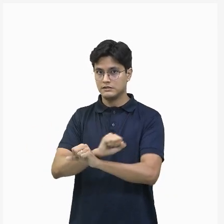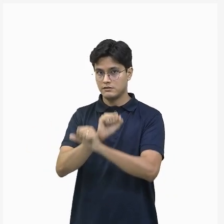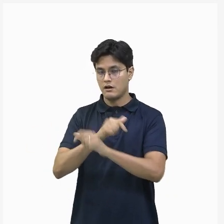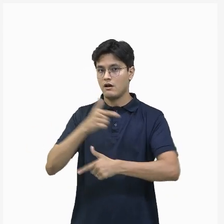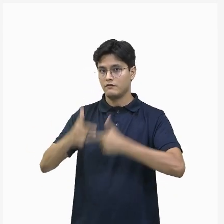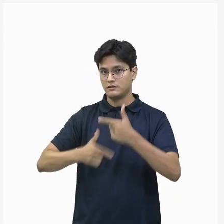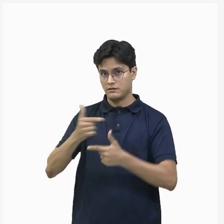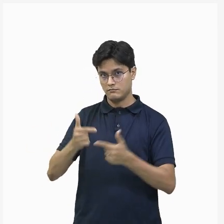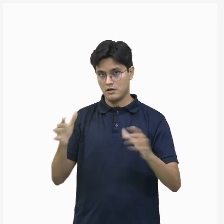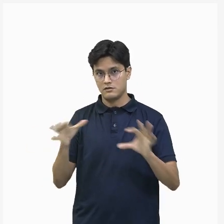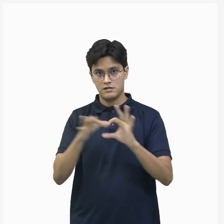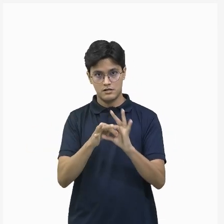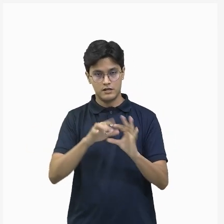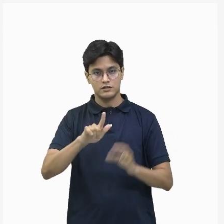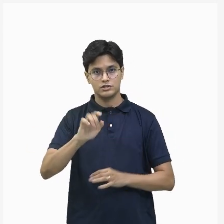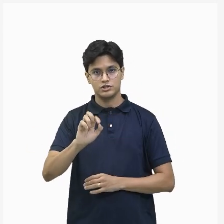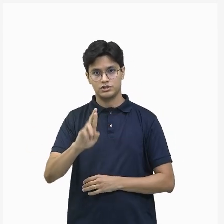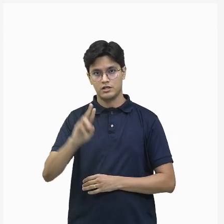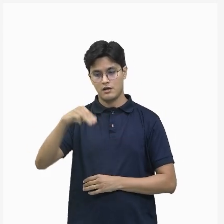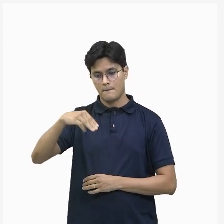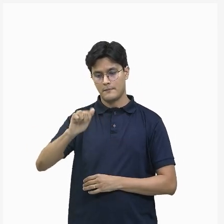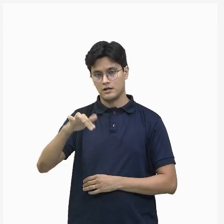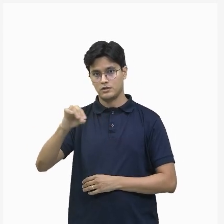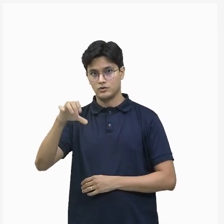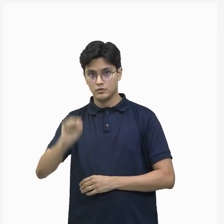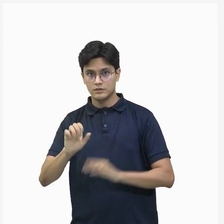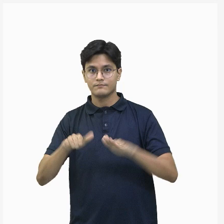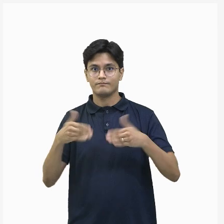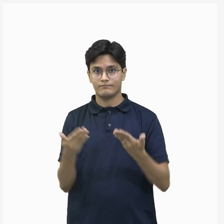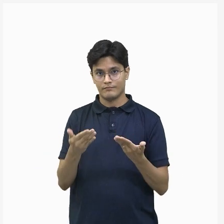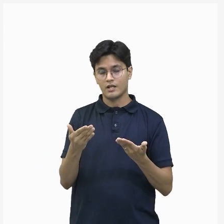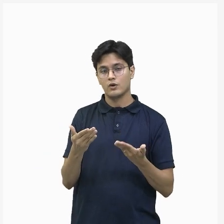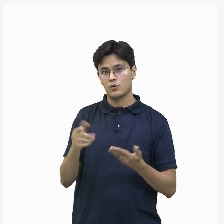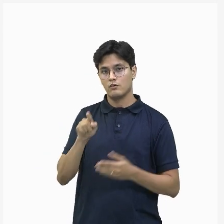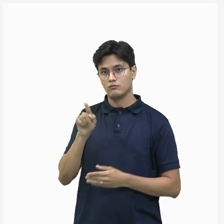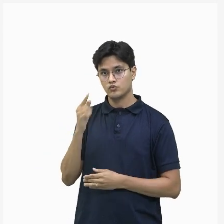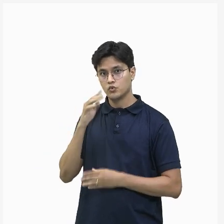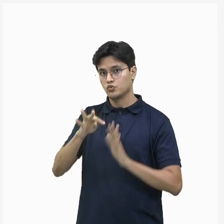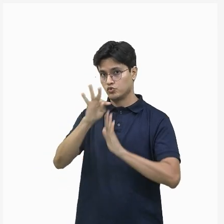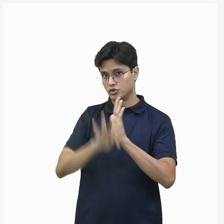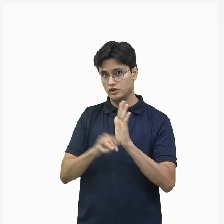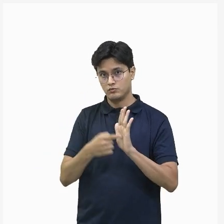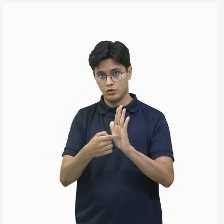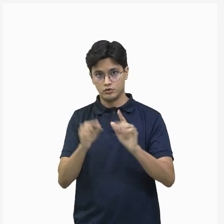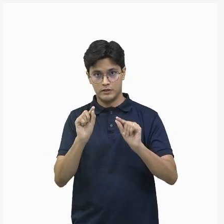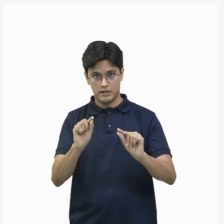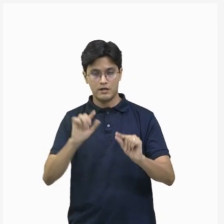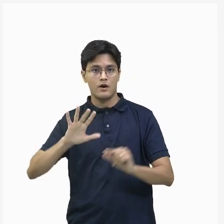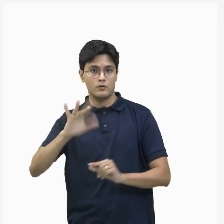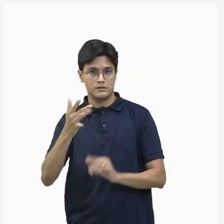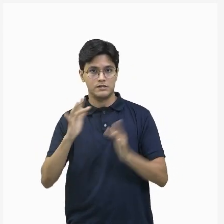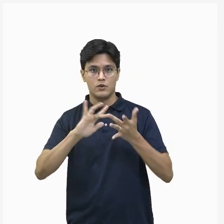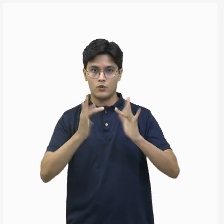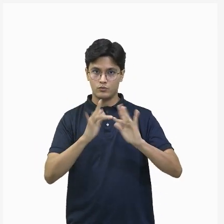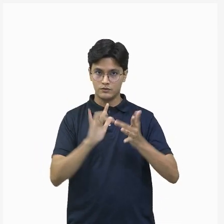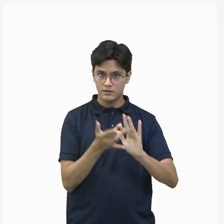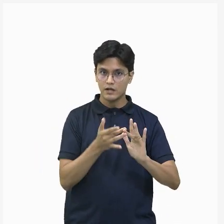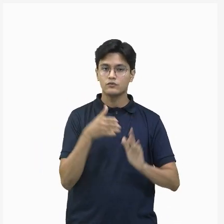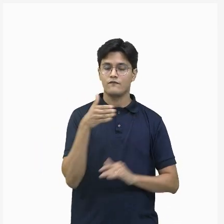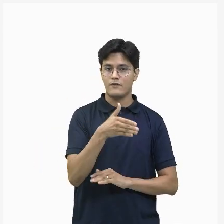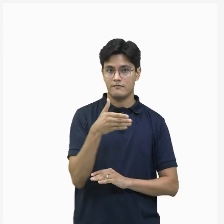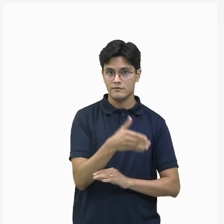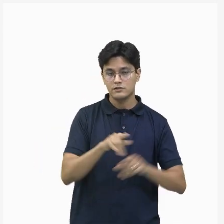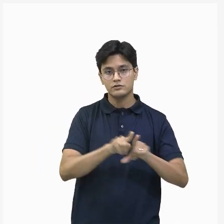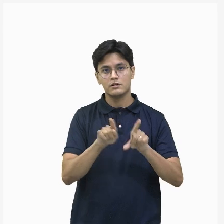certo? Por isso que o texto diz: mantiveram contatos frequentes e muitas vezes pacíficos. Tá certo? Então,